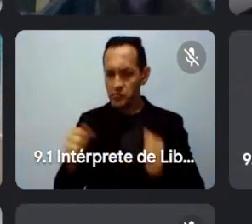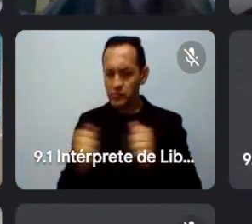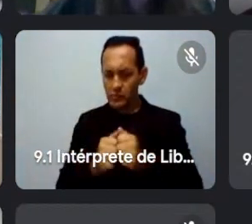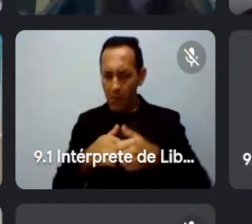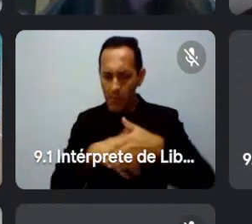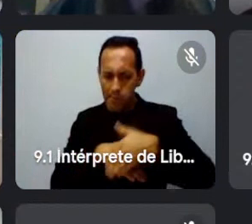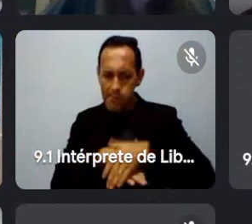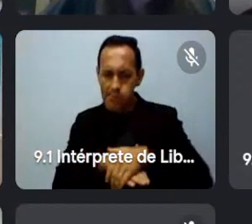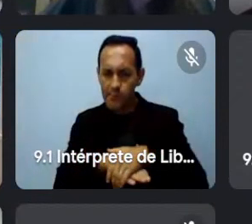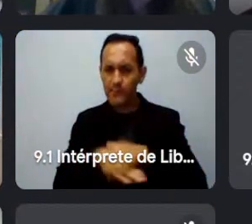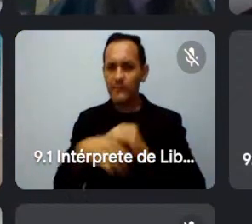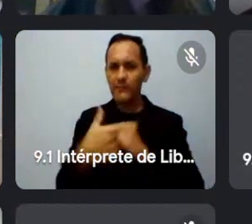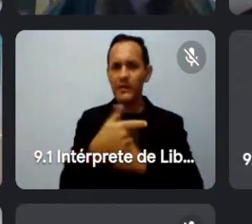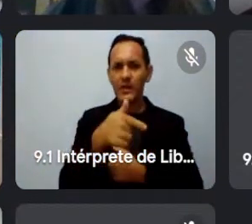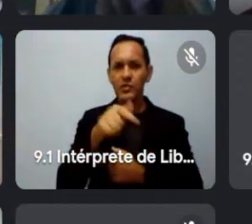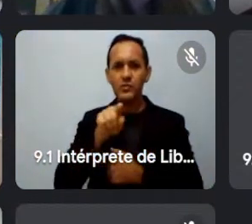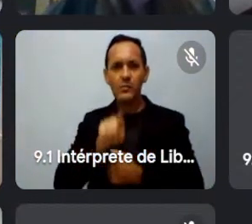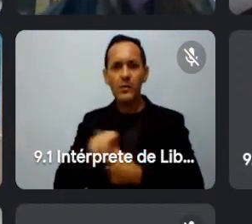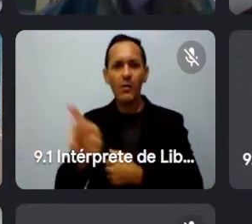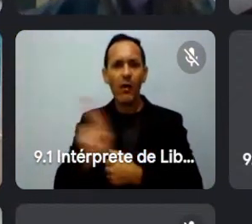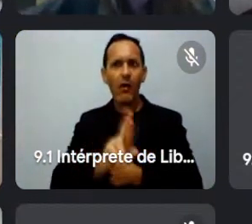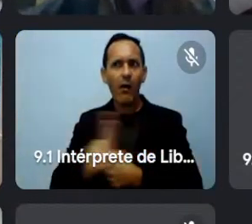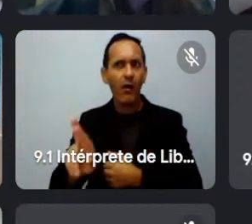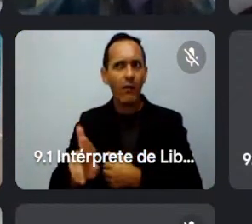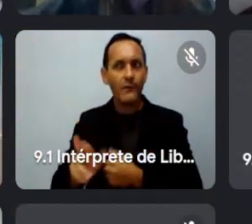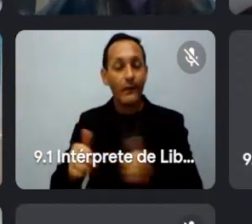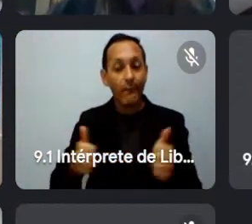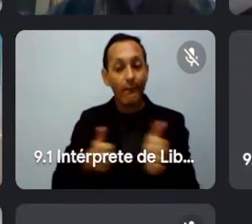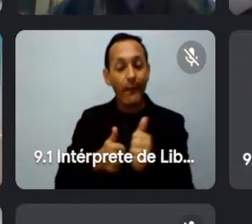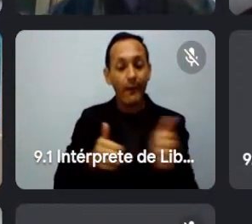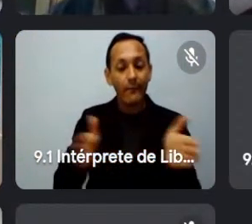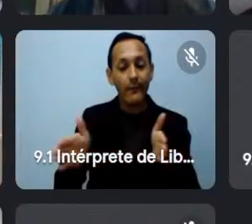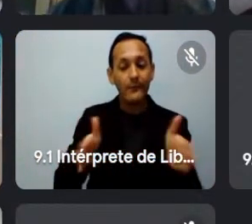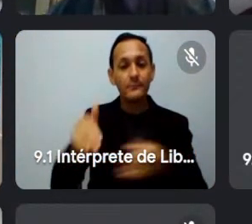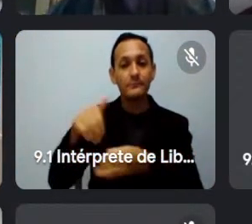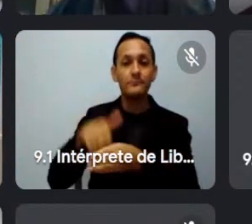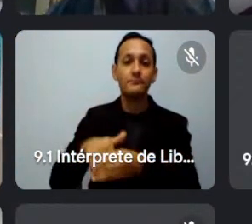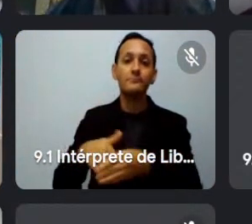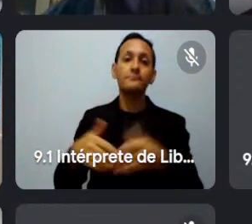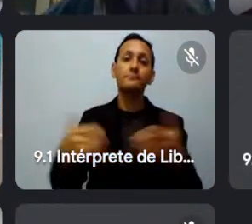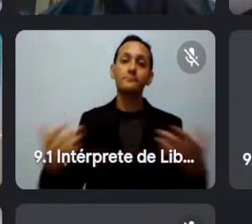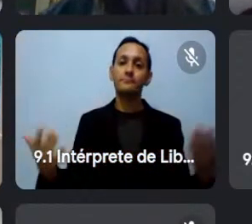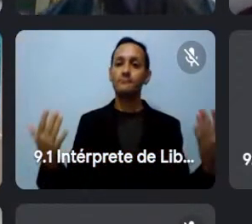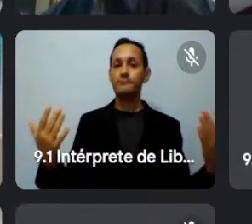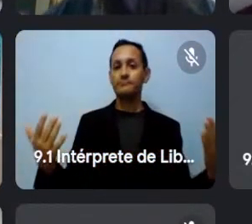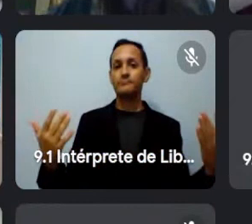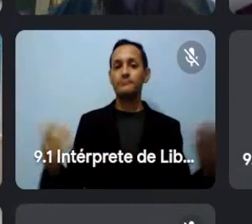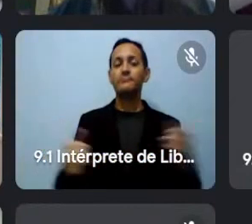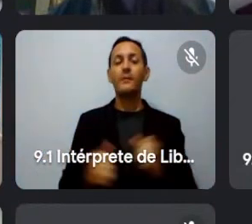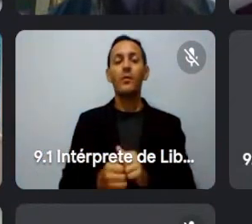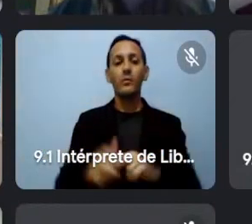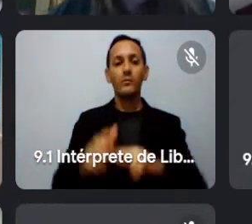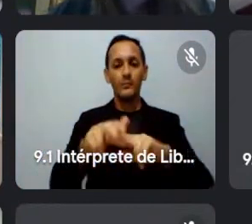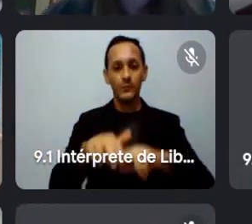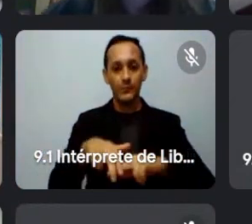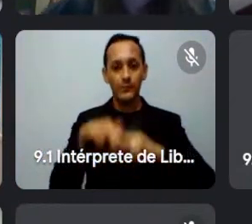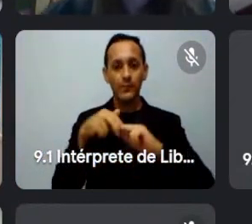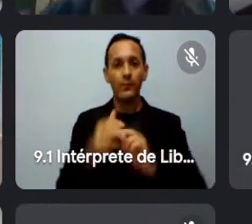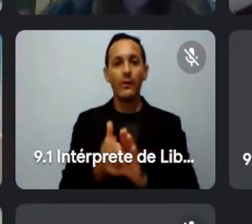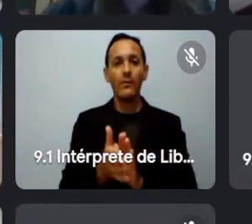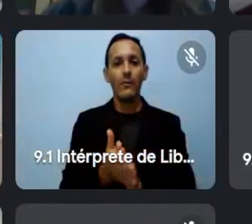quantia 10 Maximo em um dia de eleição um por essas razões que o presidente Dilma parabeniza aqui